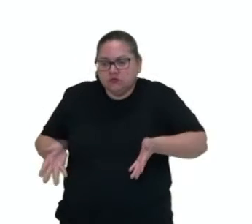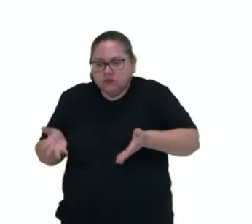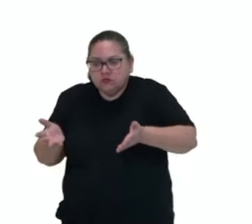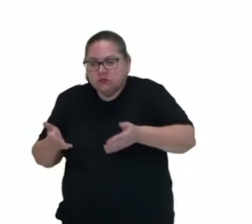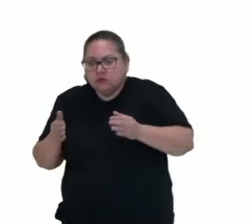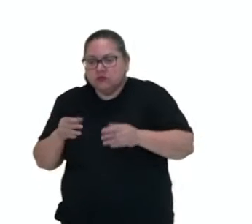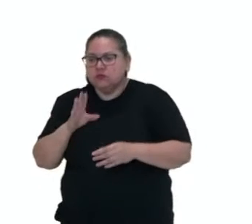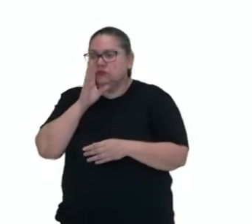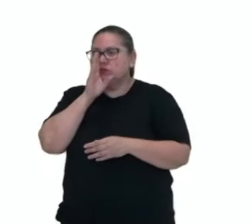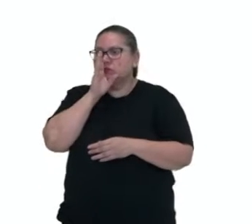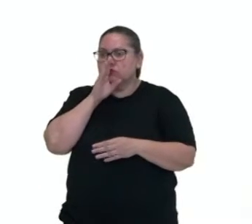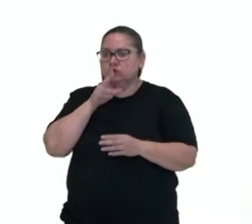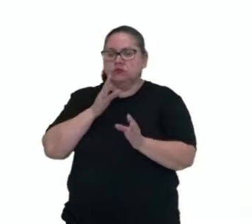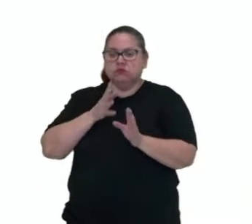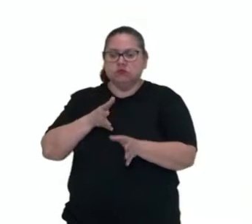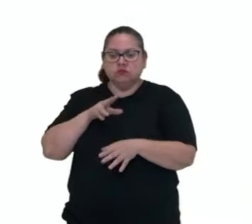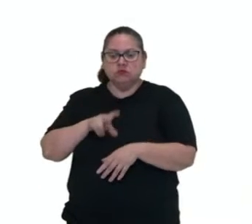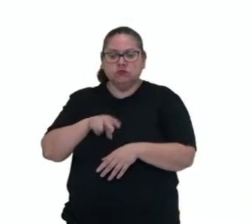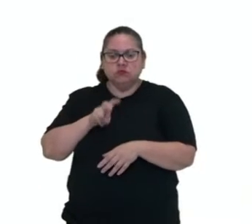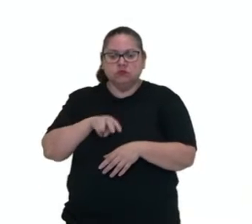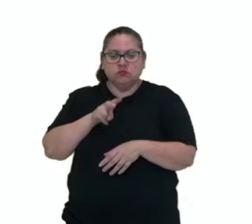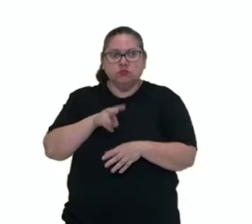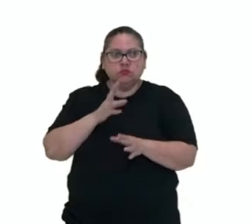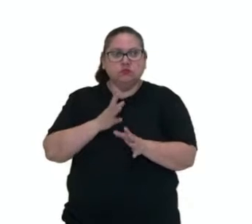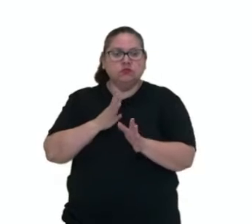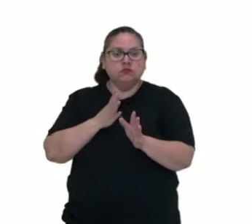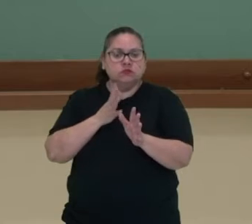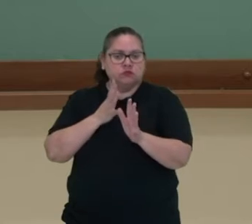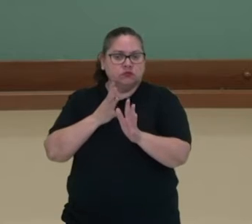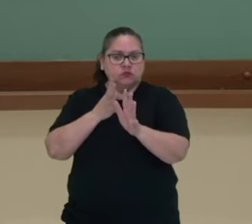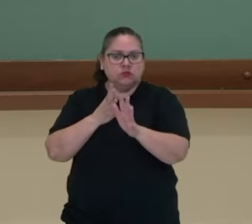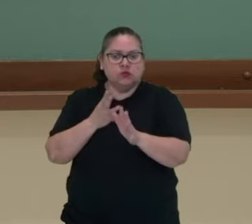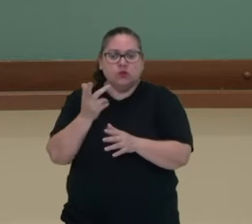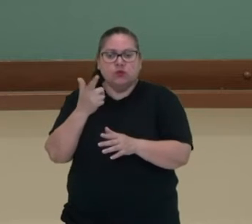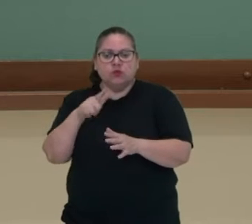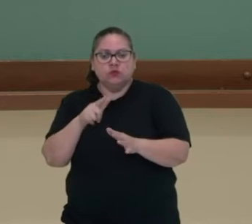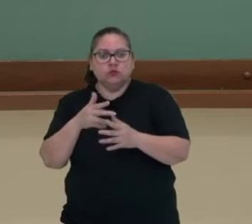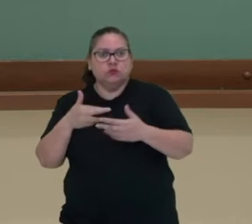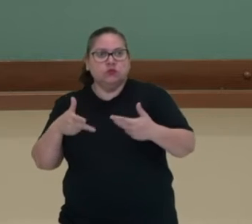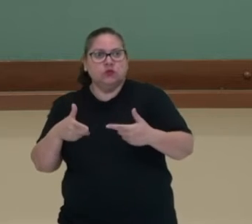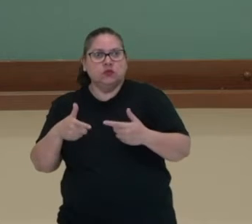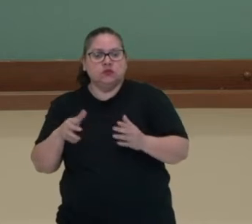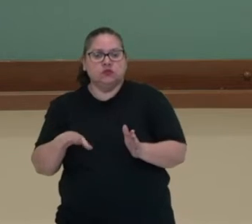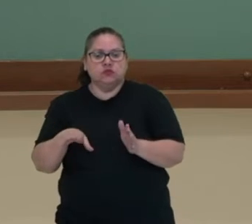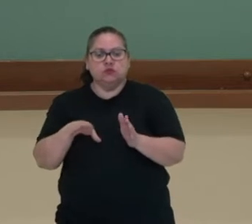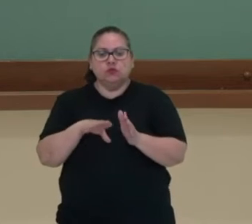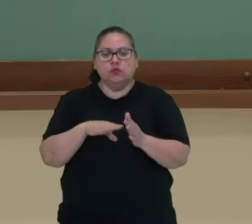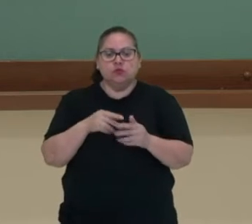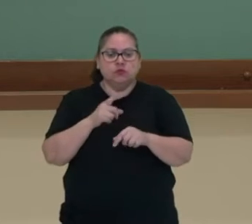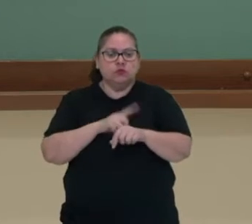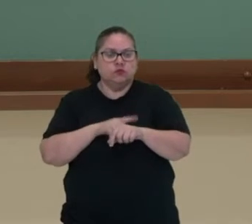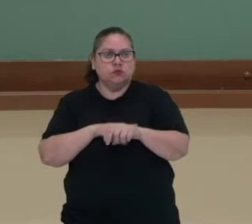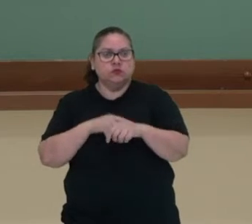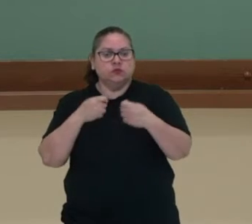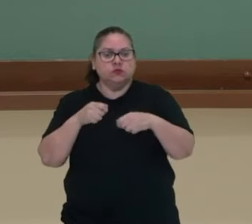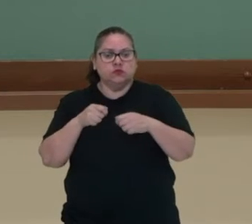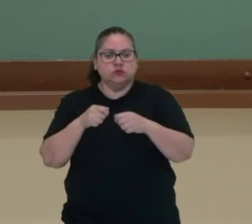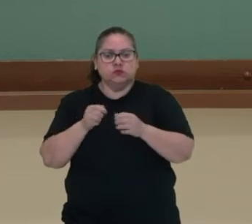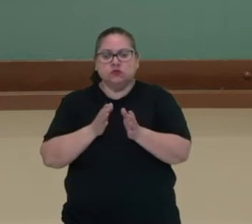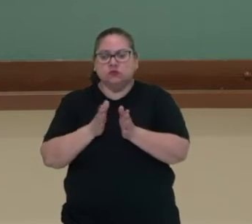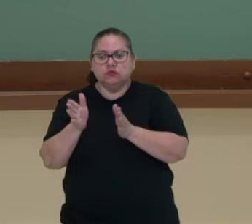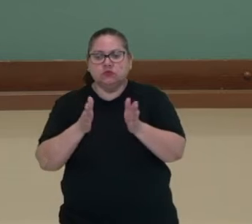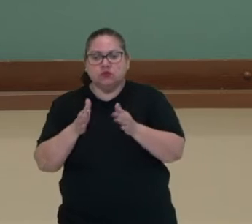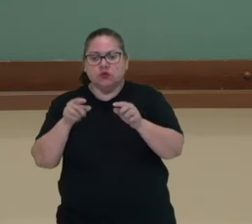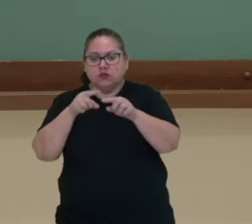em silêncio, salvo ordem contrária, entre outras ações. Ah, chegou o momento que nós precisamos nos dirigir